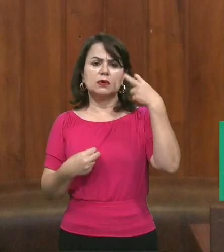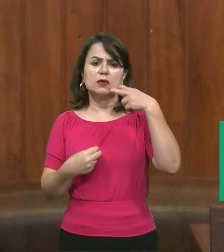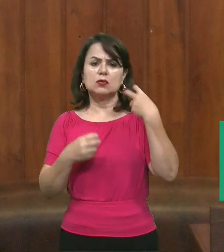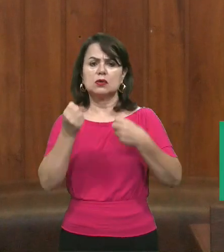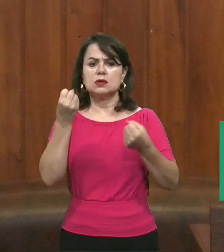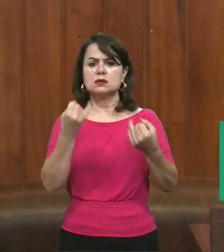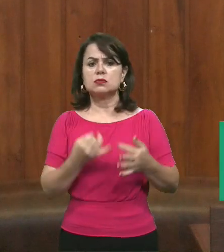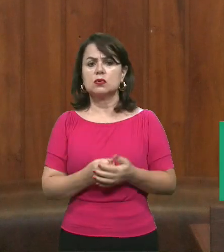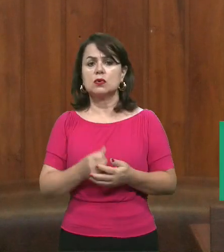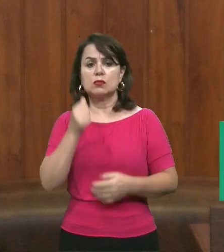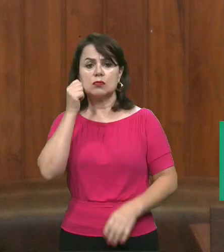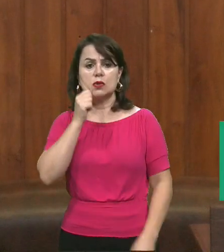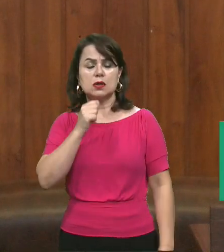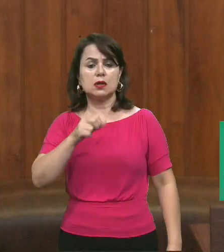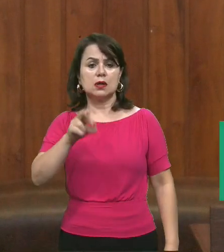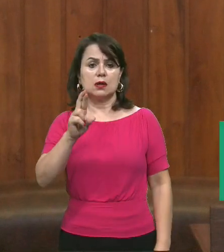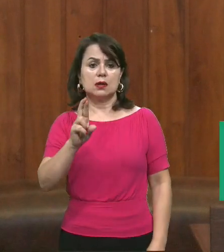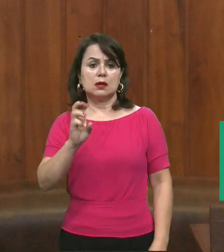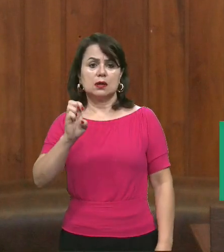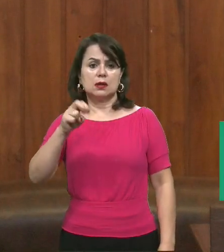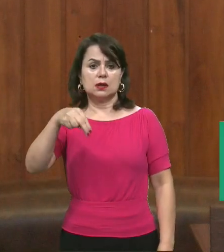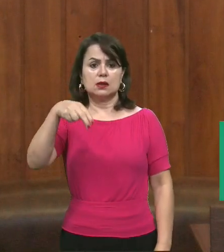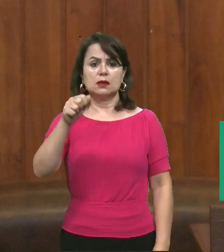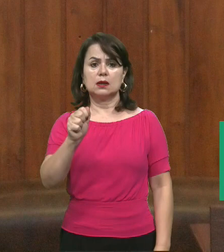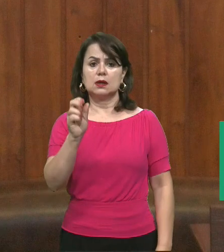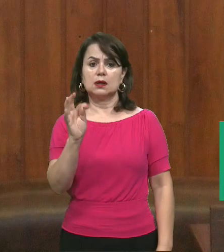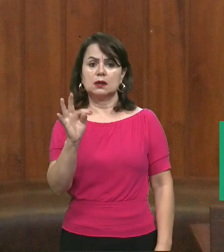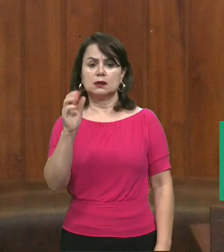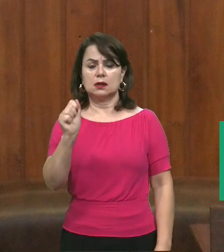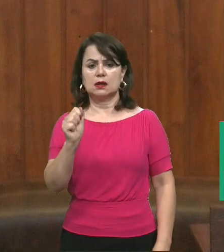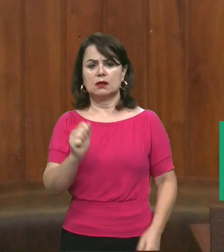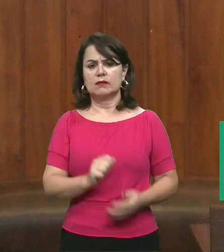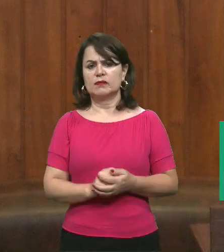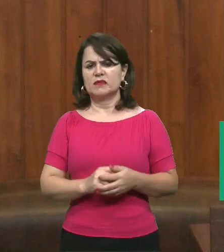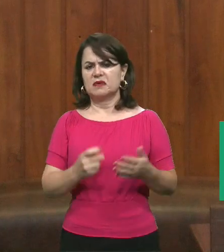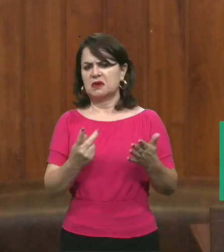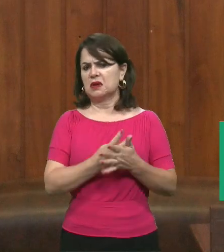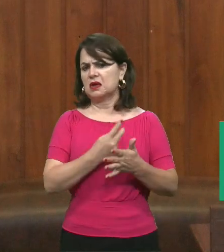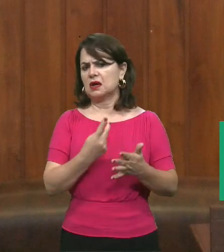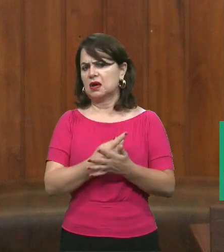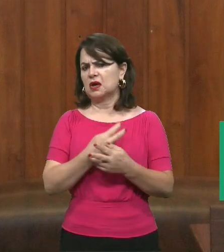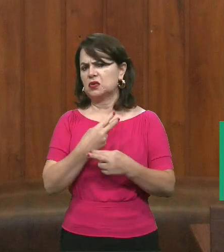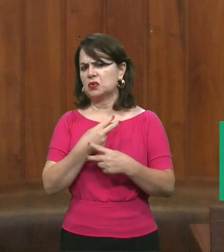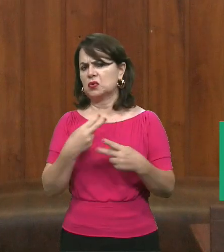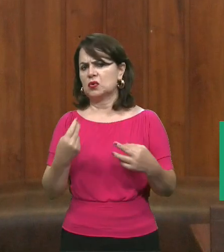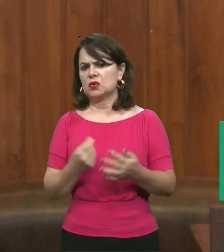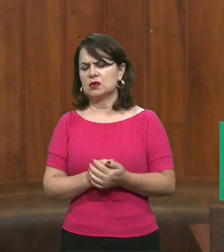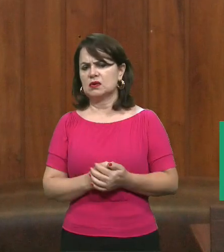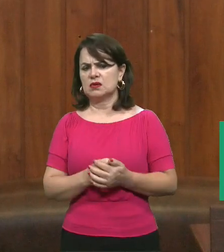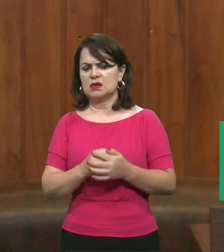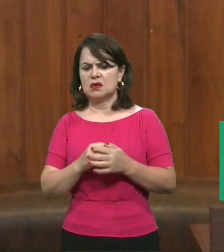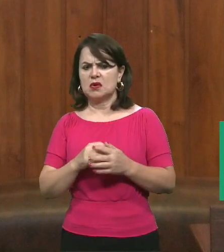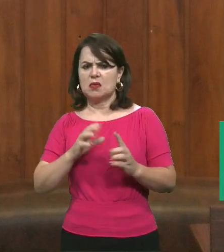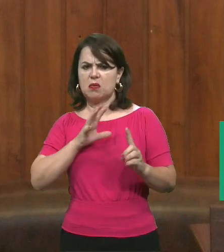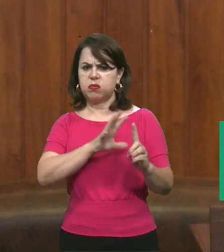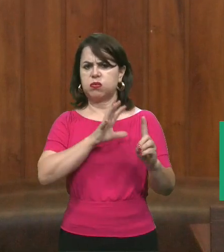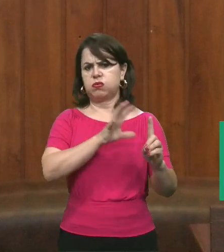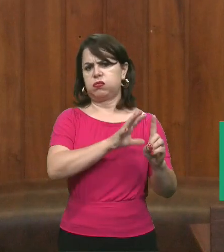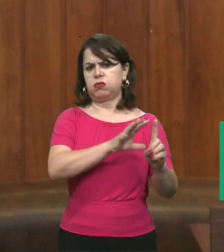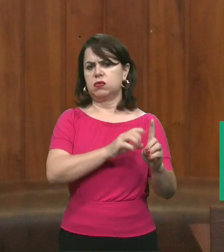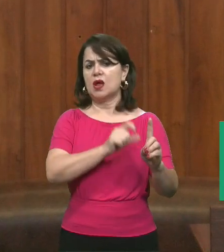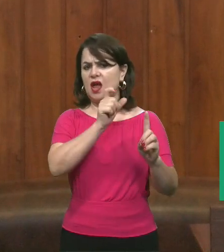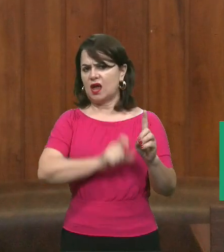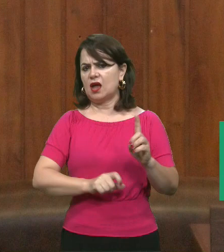aprontando na educação, uma inquisição, uma inquisidora, está perseguindo lá na educação. A Renata não é